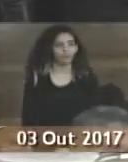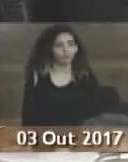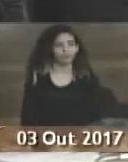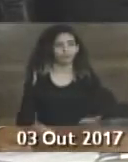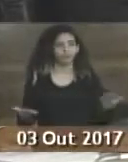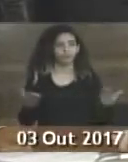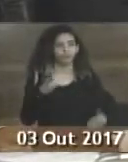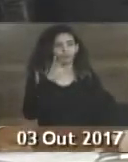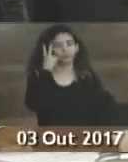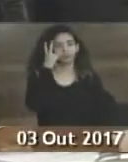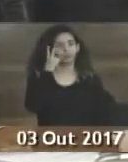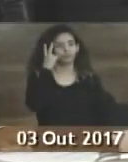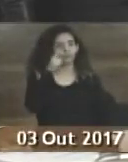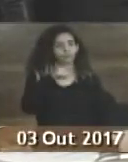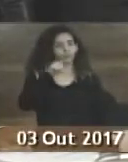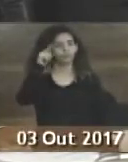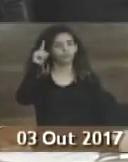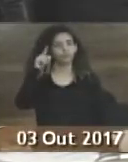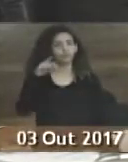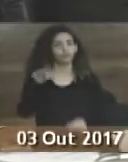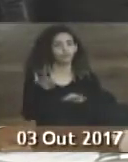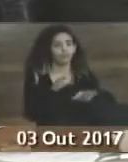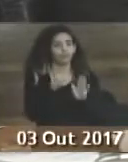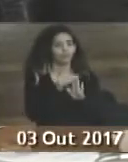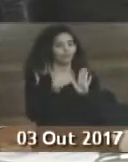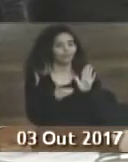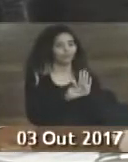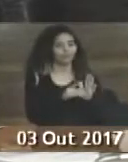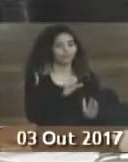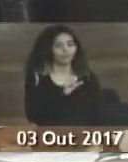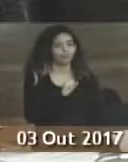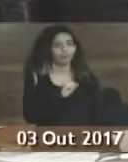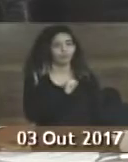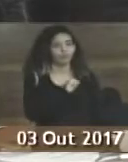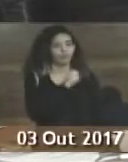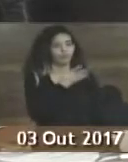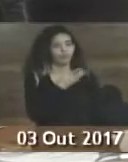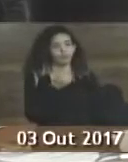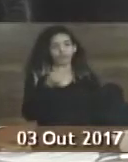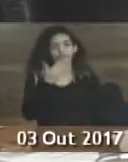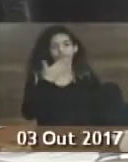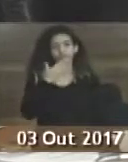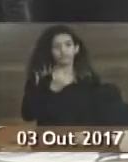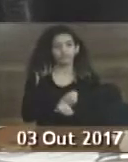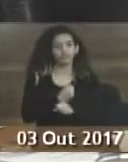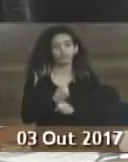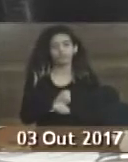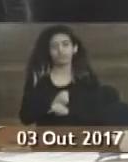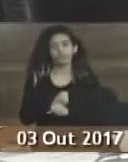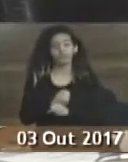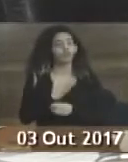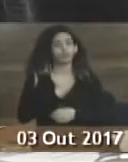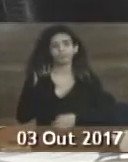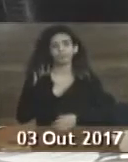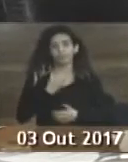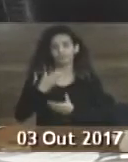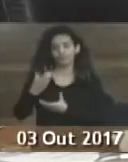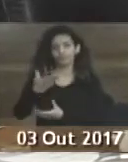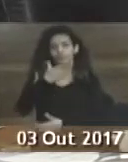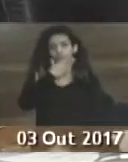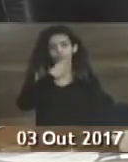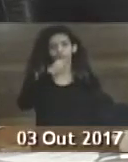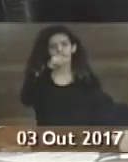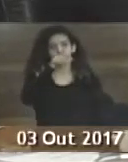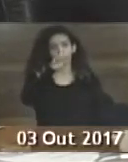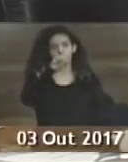Matérias de vereador Léo da Mamoraria. Projeto de decreto legislativo número 30/17, concedendo a medalha de mérito esportivo a Ayrton José Coelho de Brito ao ilustríssimo senhor